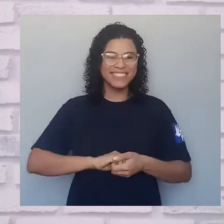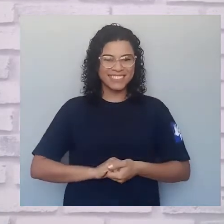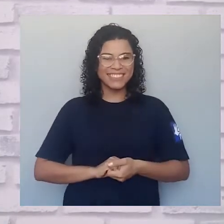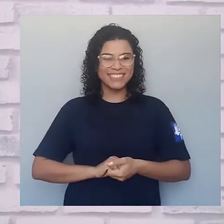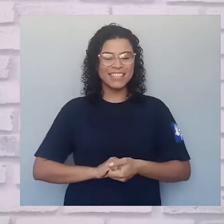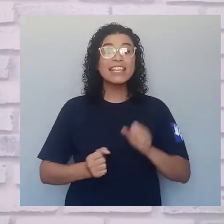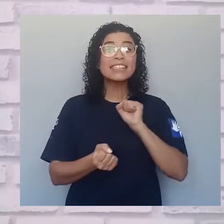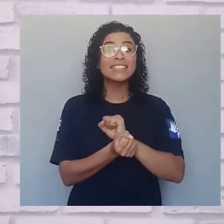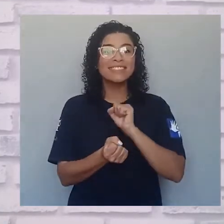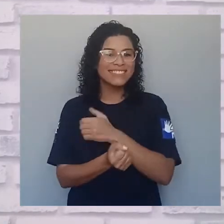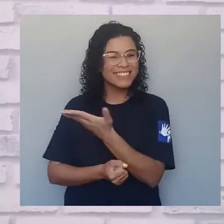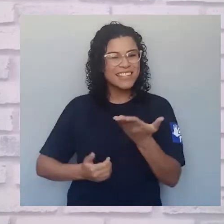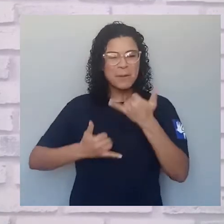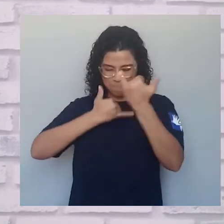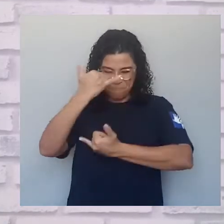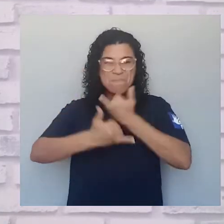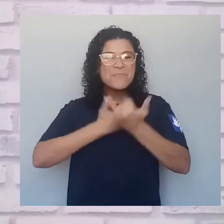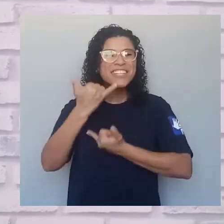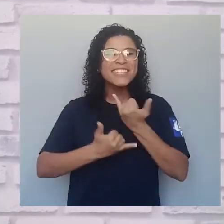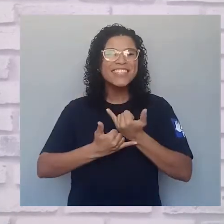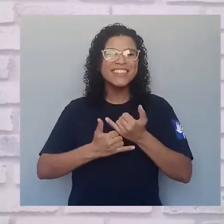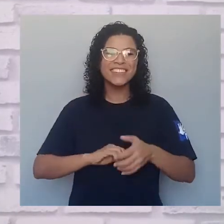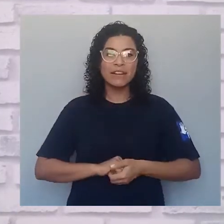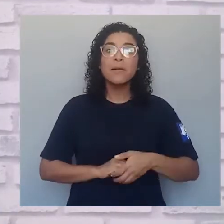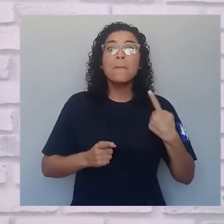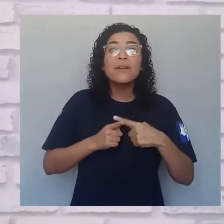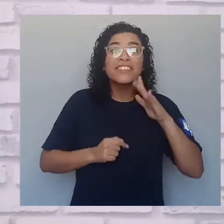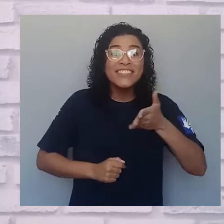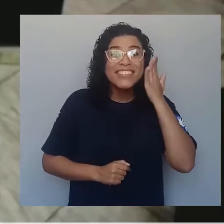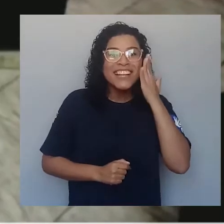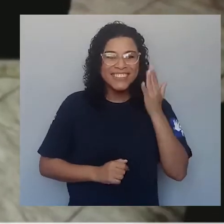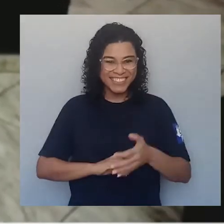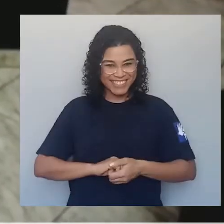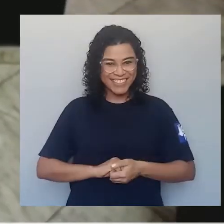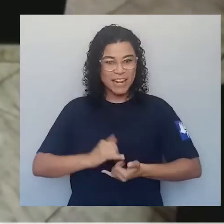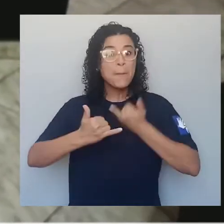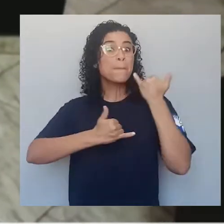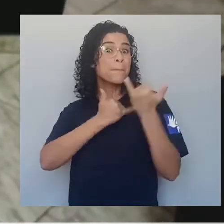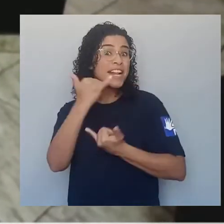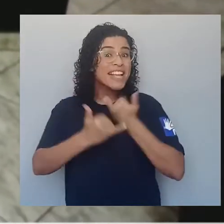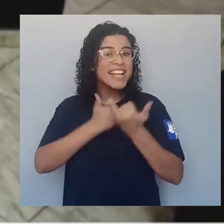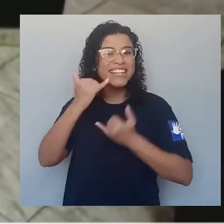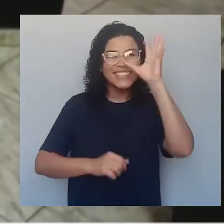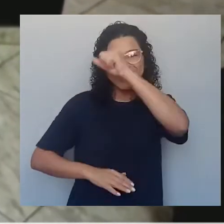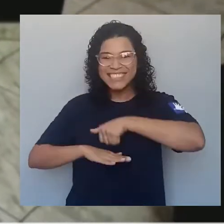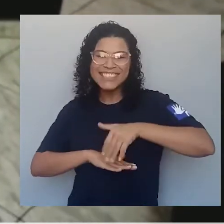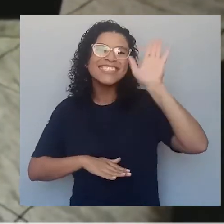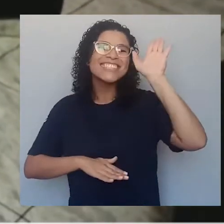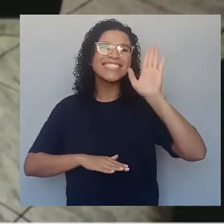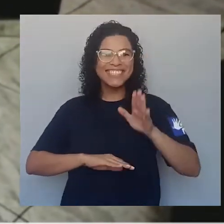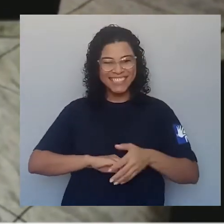termina? Espero que vocês brinquem bastante, porque vocês já sabem, não é mesmo? E é brincando que